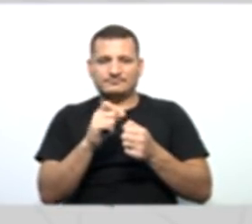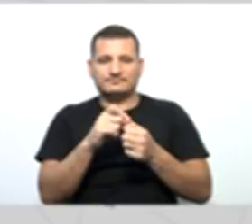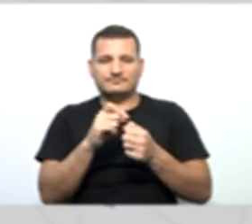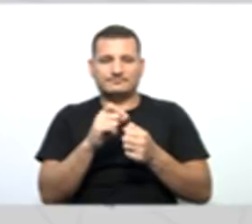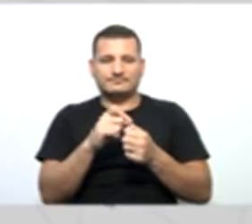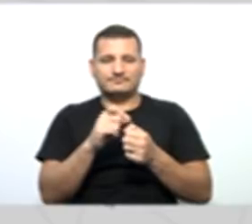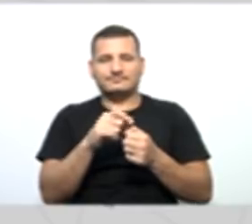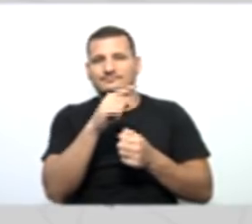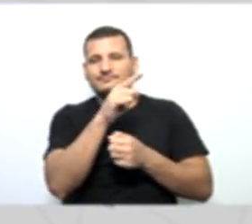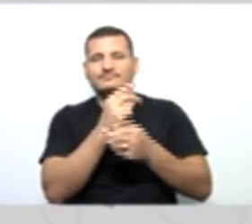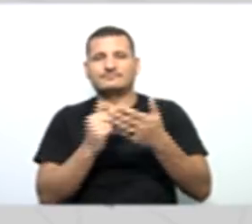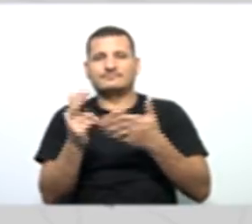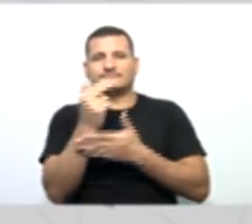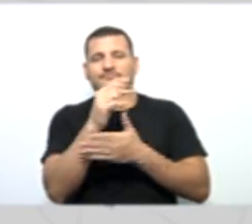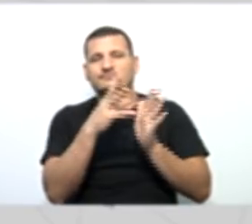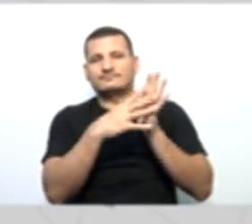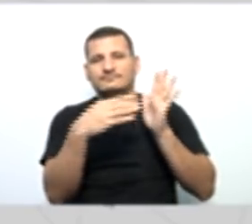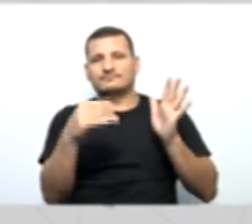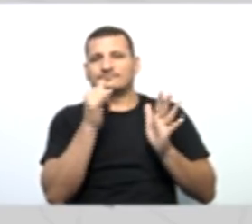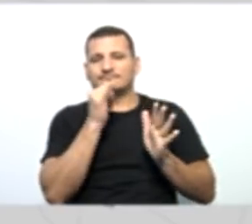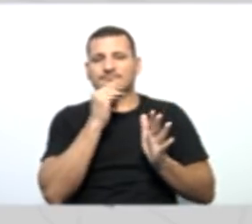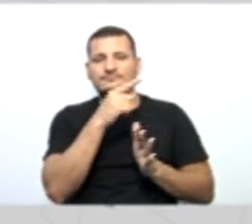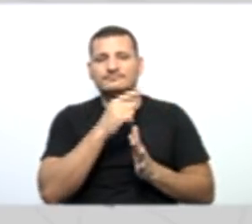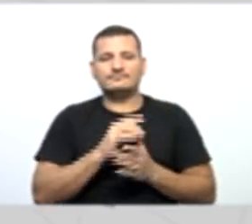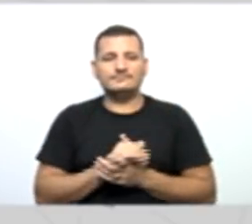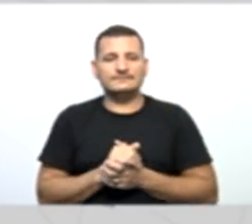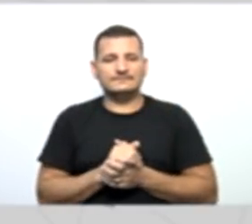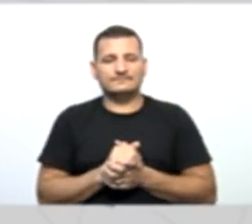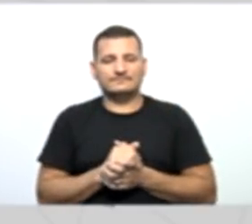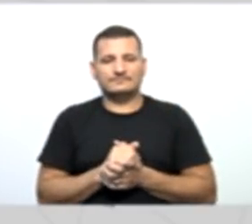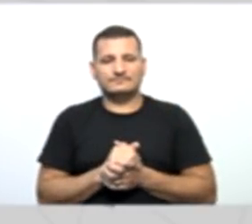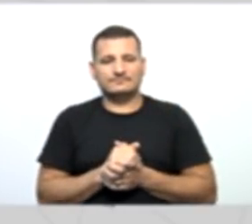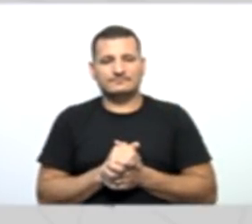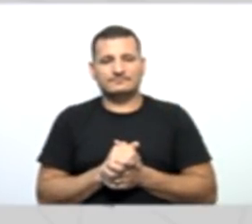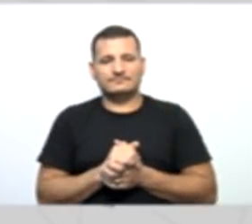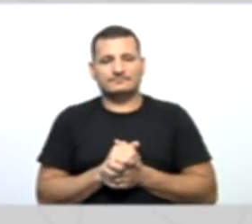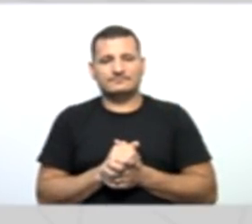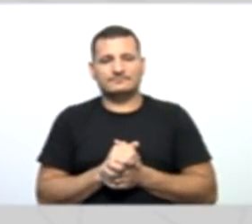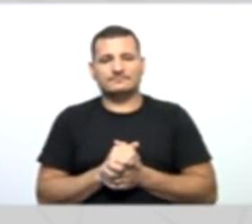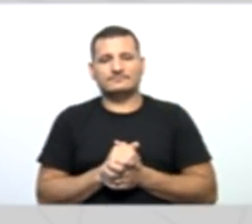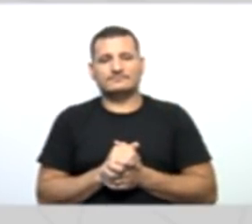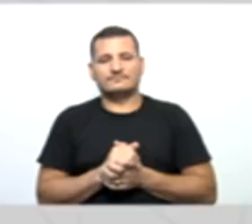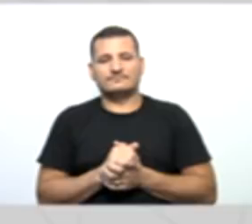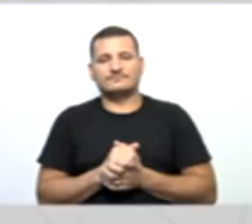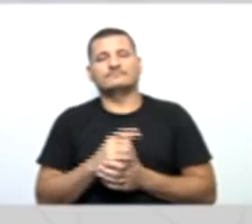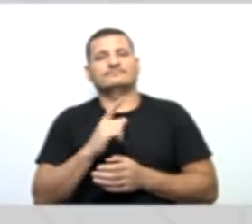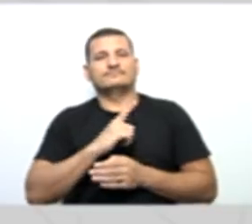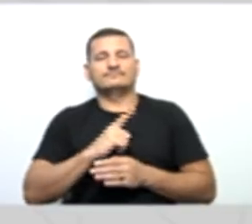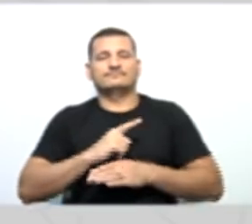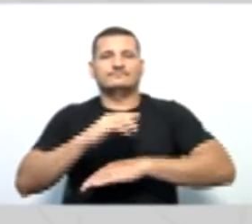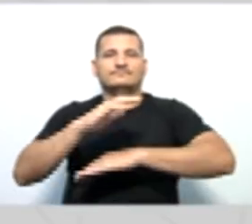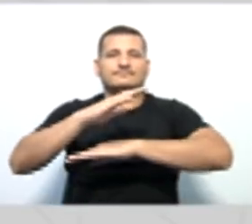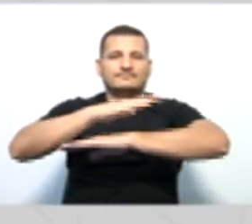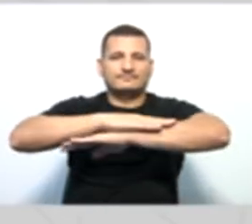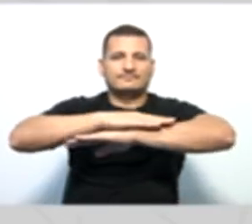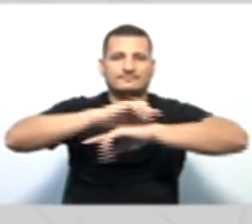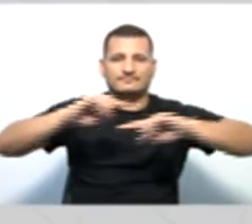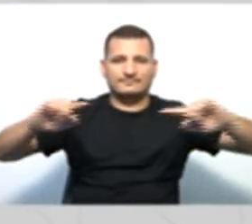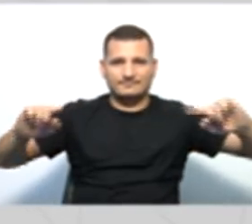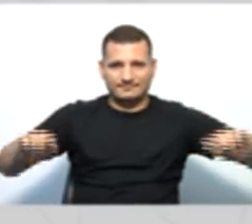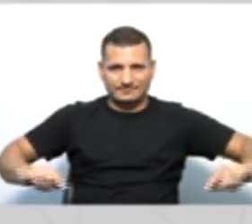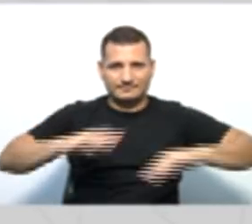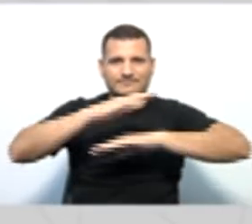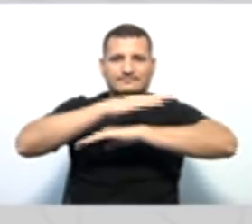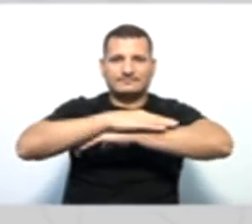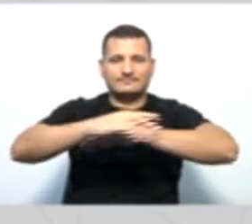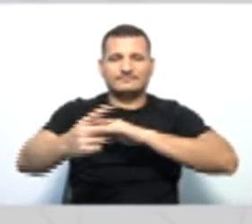coisa maravilhosa aqui. Olha o modelinho aqui, o exemplo. Que coisa bonita, não é? Então nós temos aqui a recepção, tá? Na recepção ali tem o